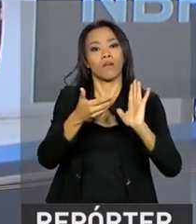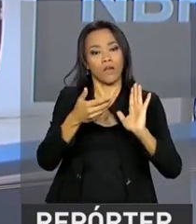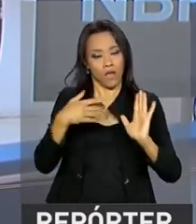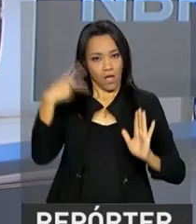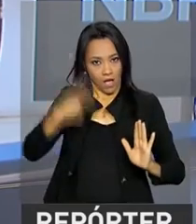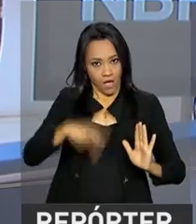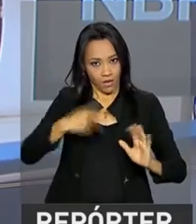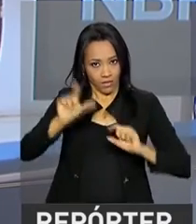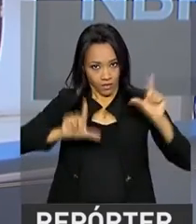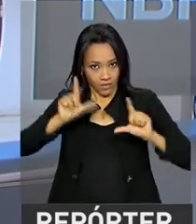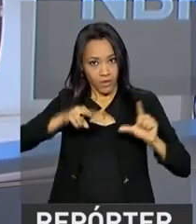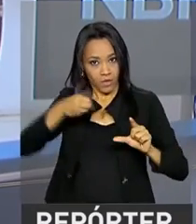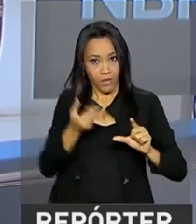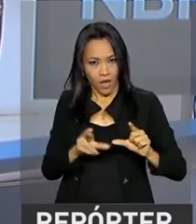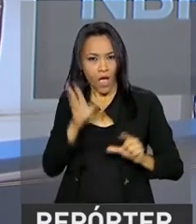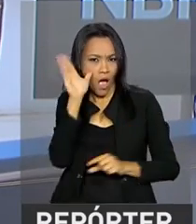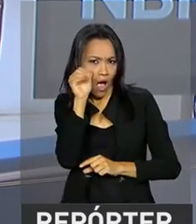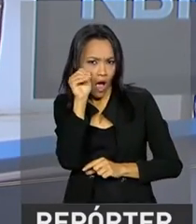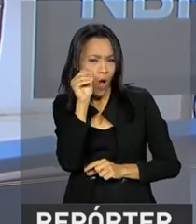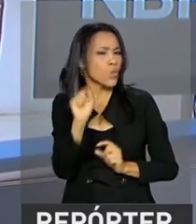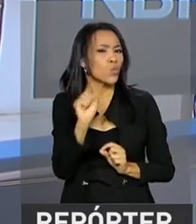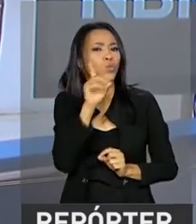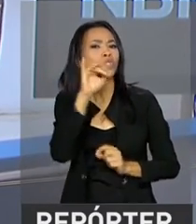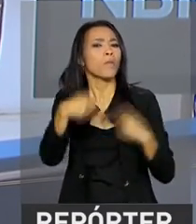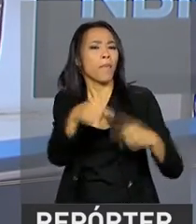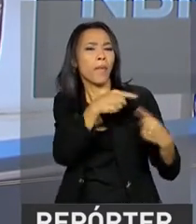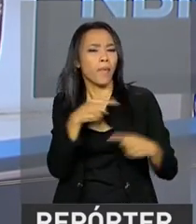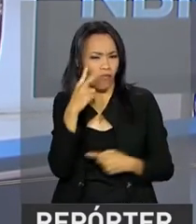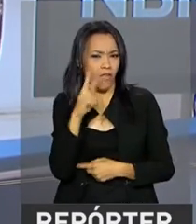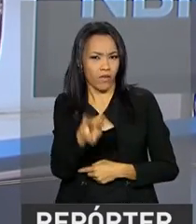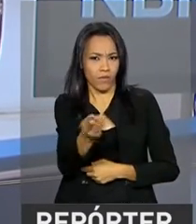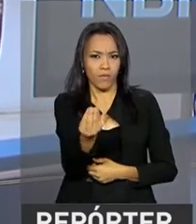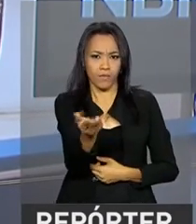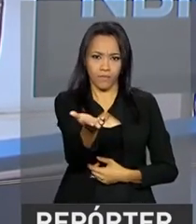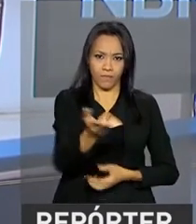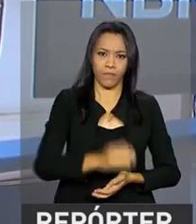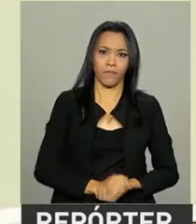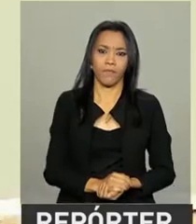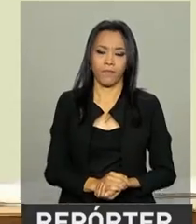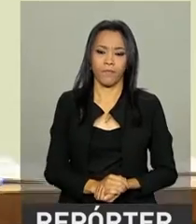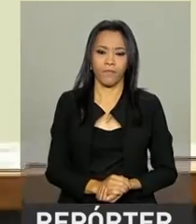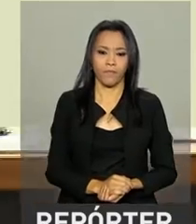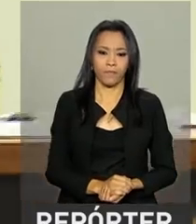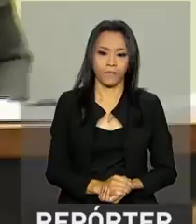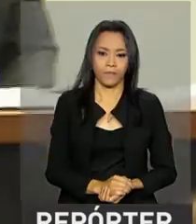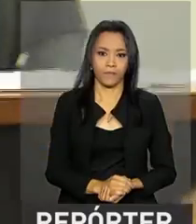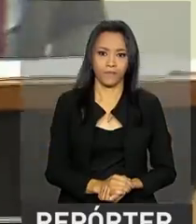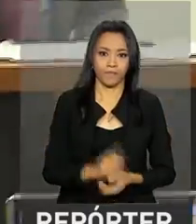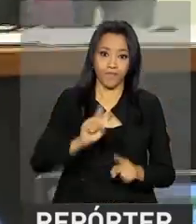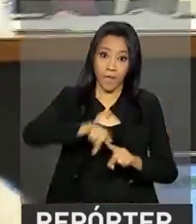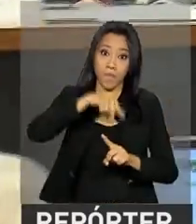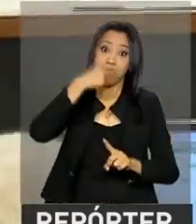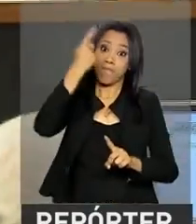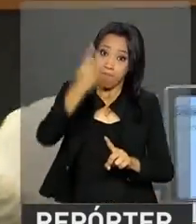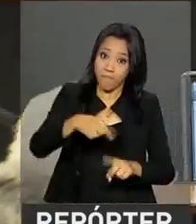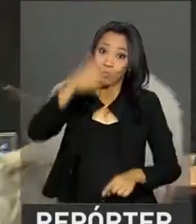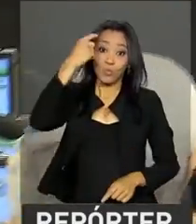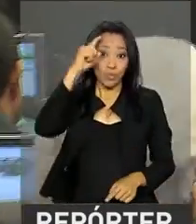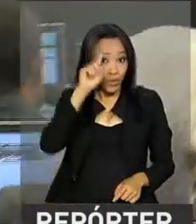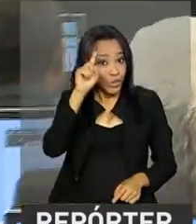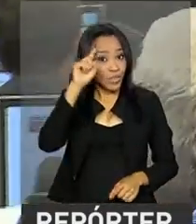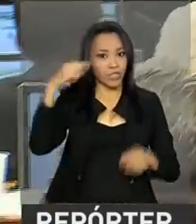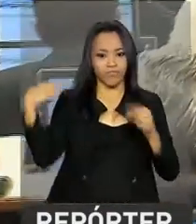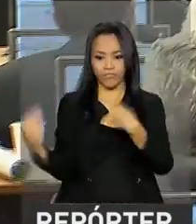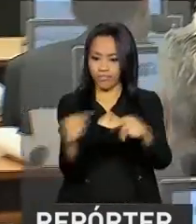TV NBR acompanhou mais um dia de debates. Confira na reportagem. Mais um dia de debates na